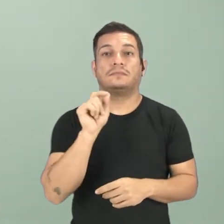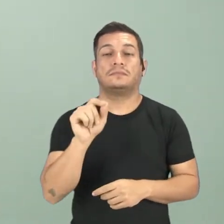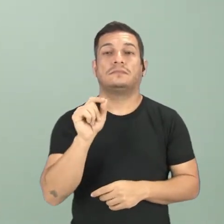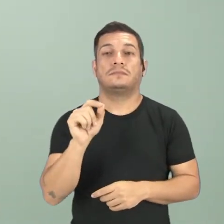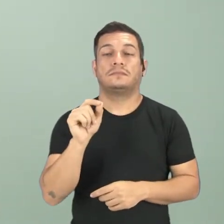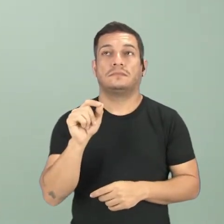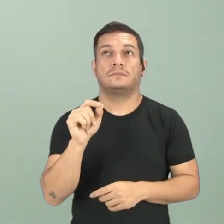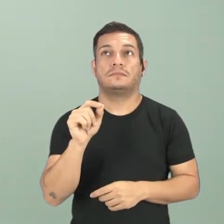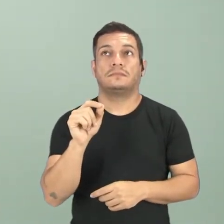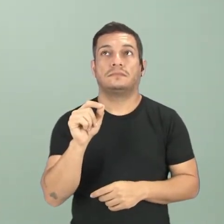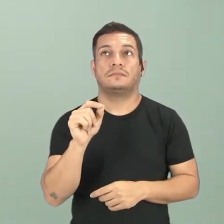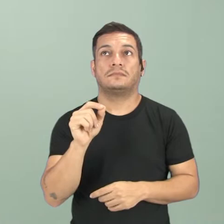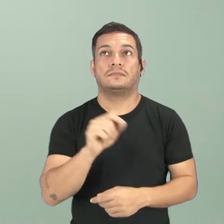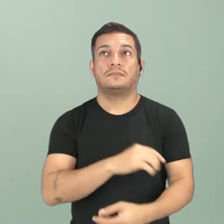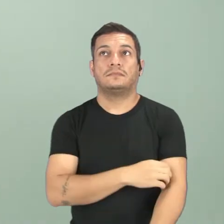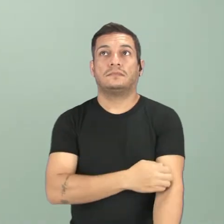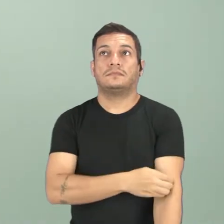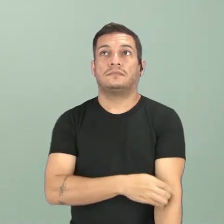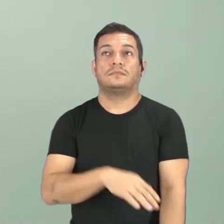conseguimos